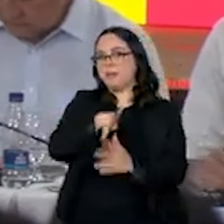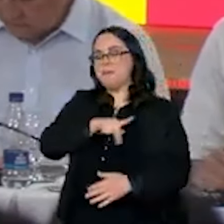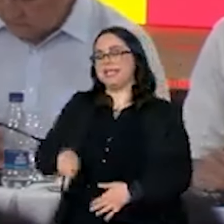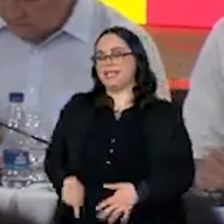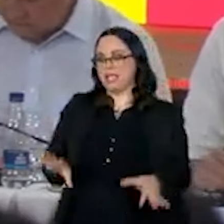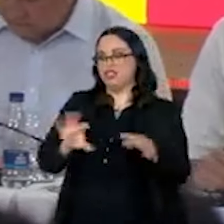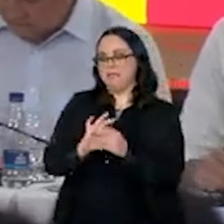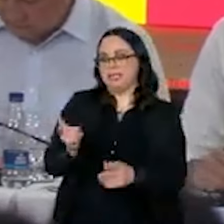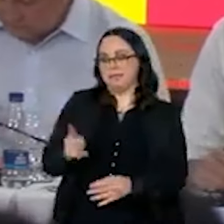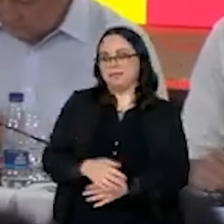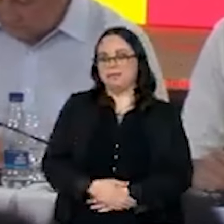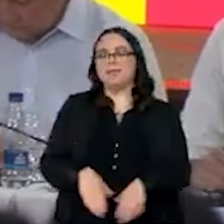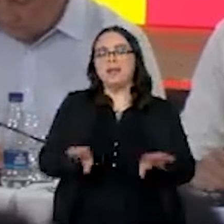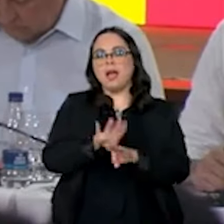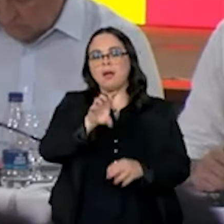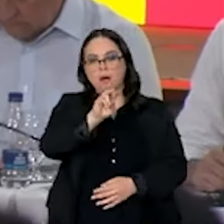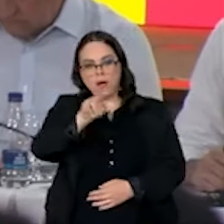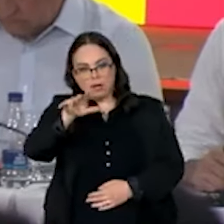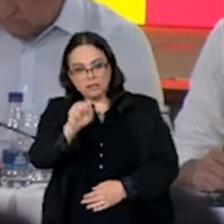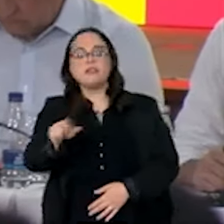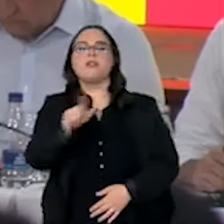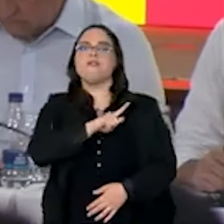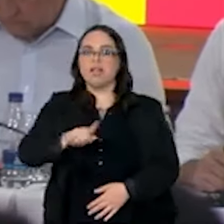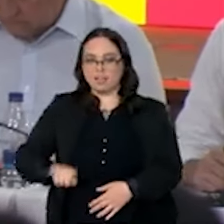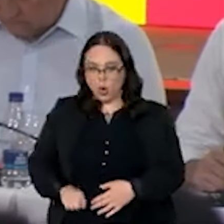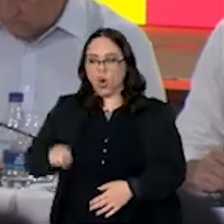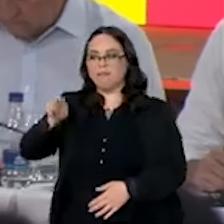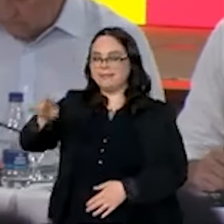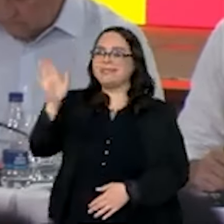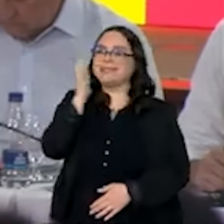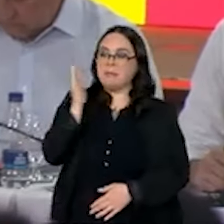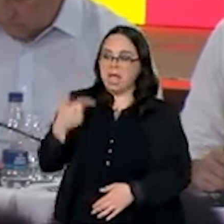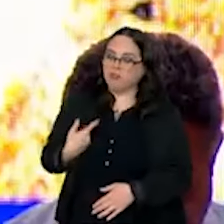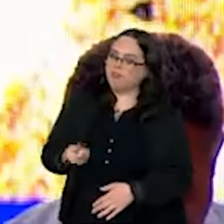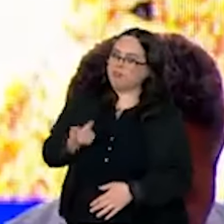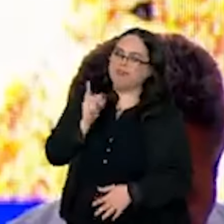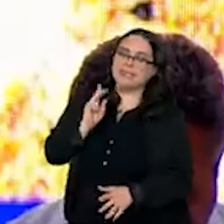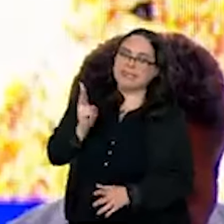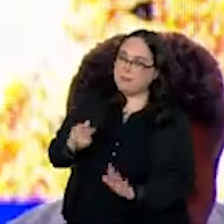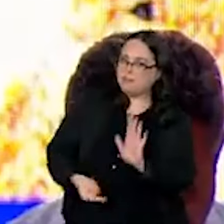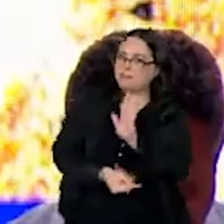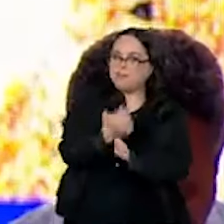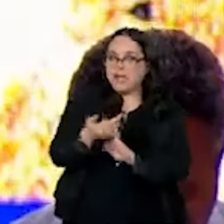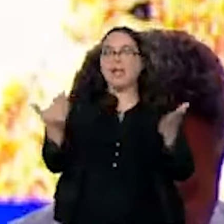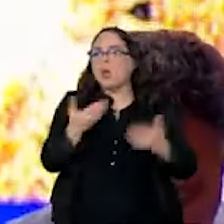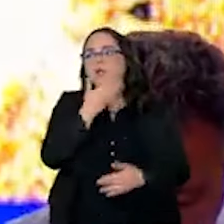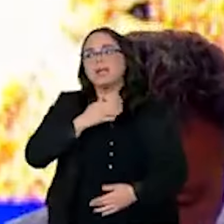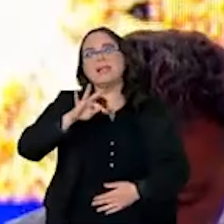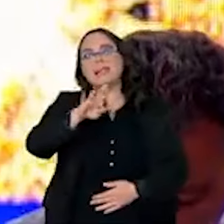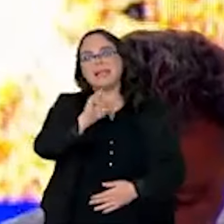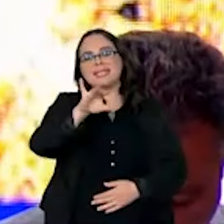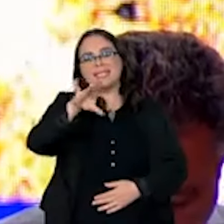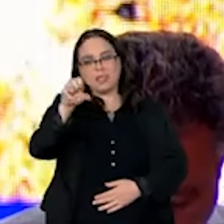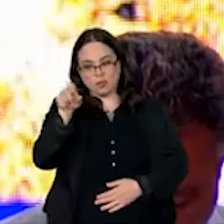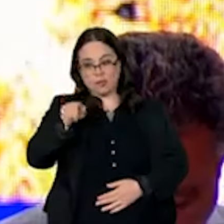República. O Mário Covas foi governador e ele sabe que eu mandava mais dinheiro. Agora o Tarcísio é